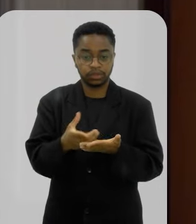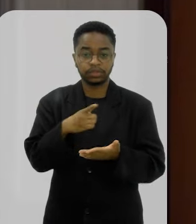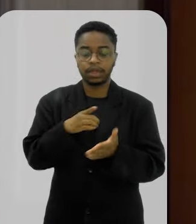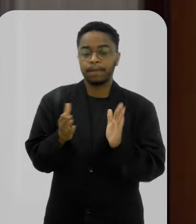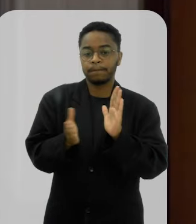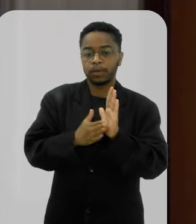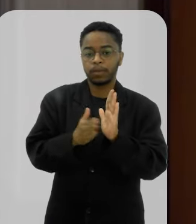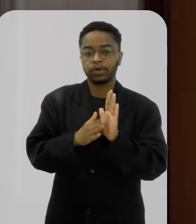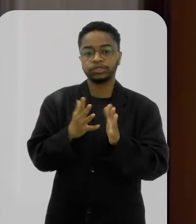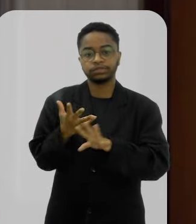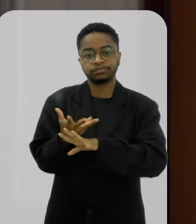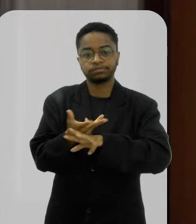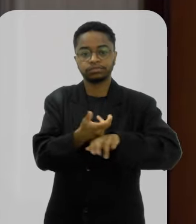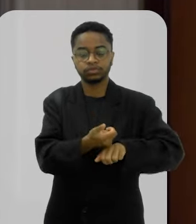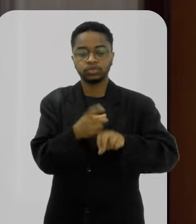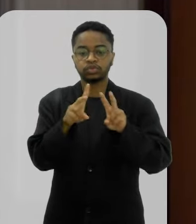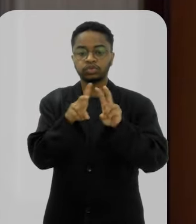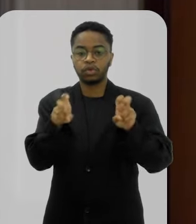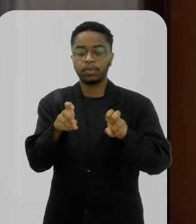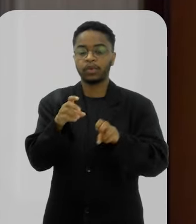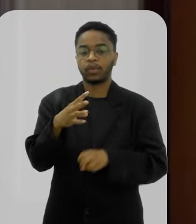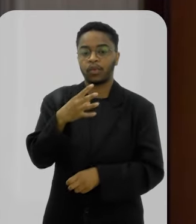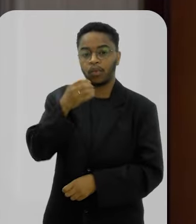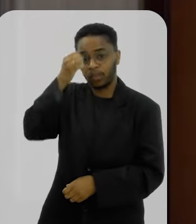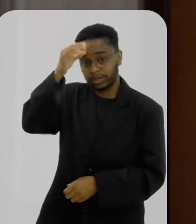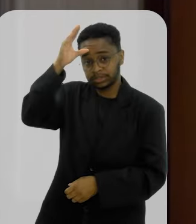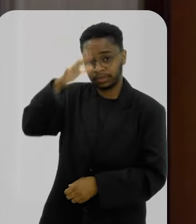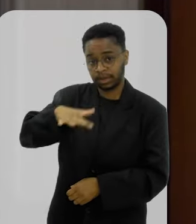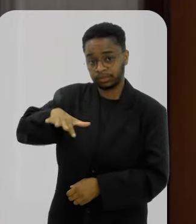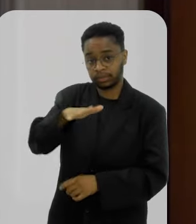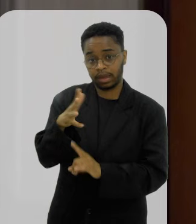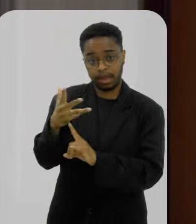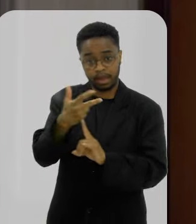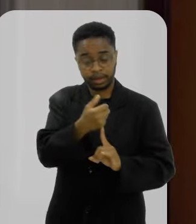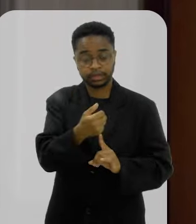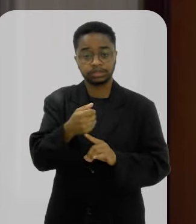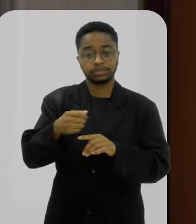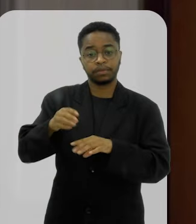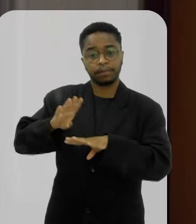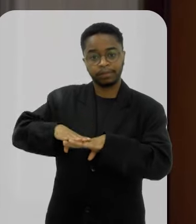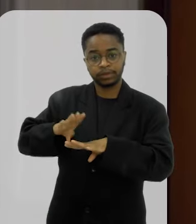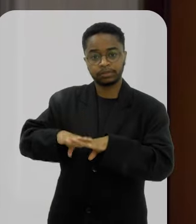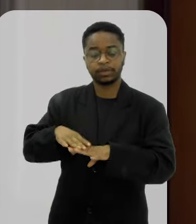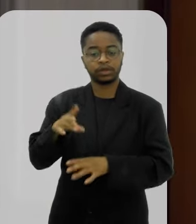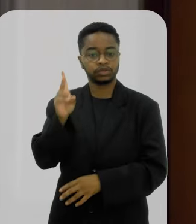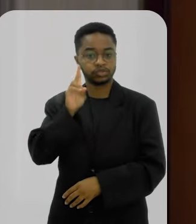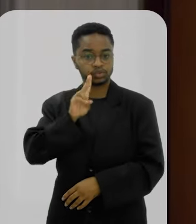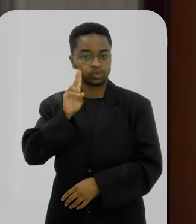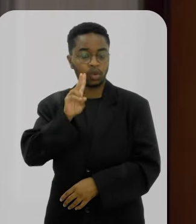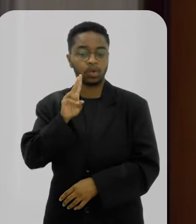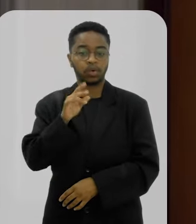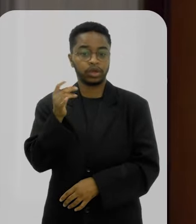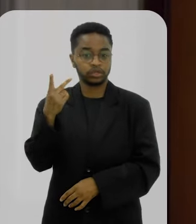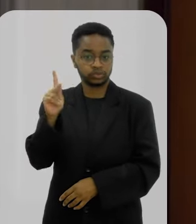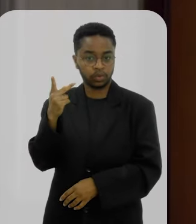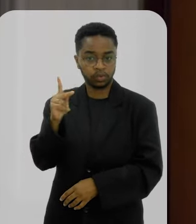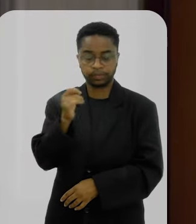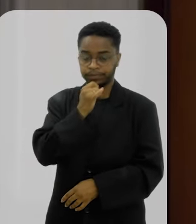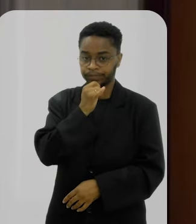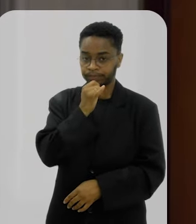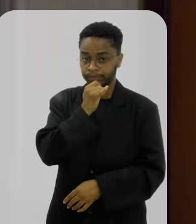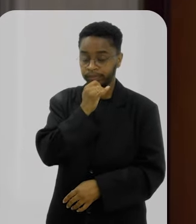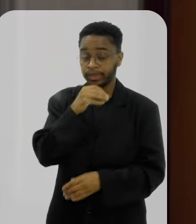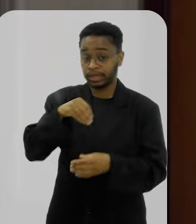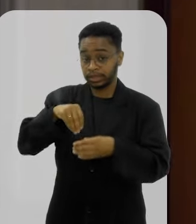uma proposta interdisciplinar entre o conhecimento das artes, da matemática, da história. Por exemplo,